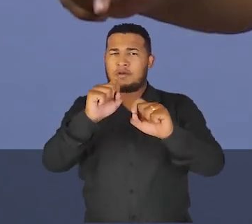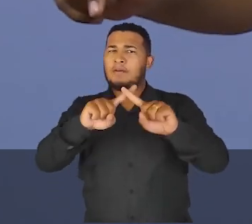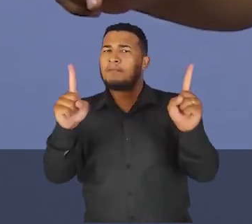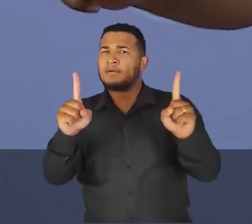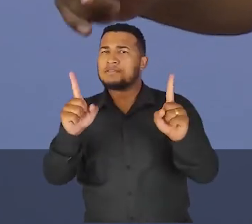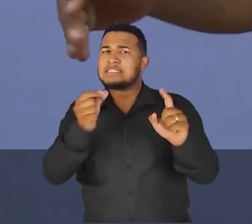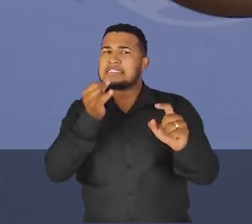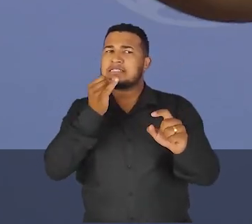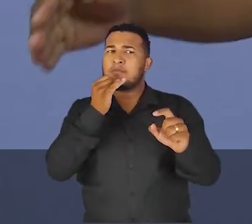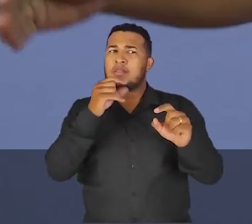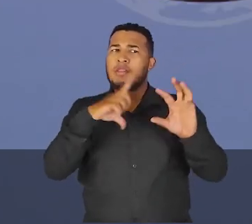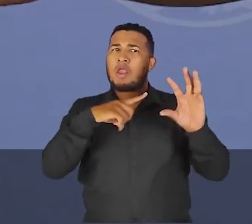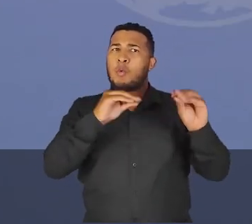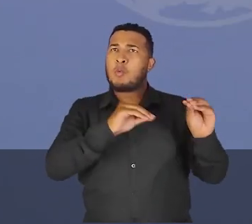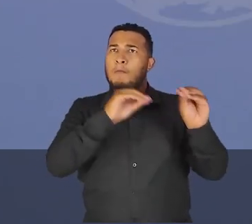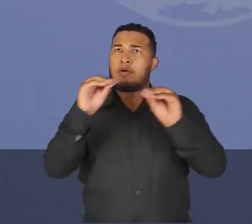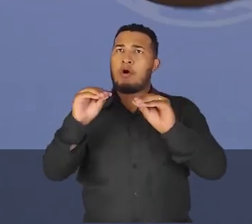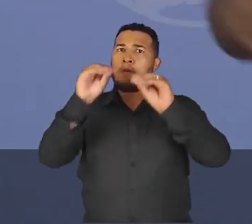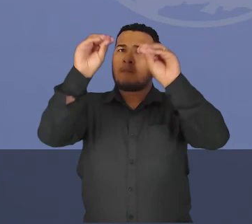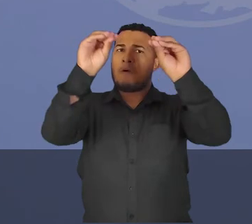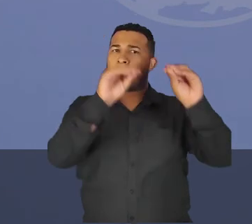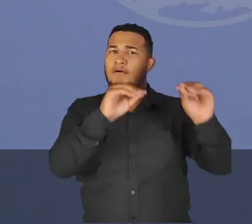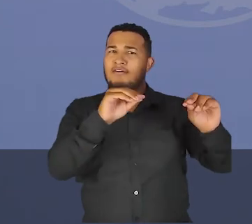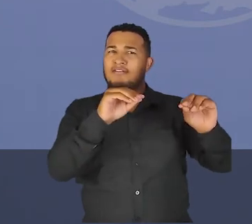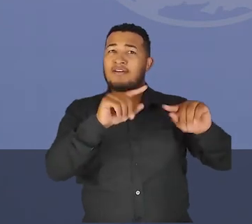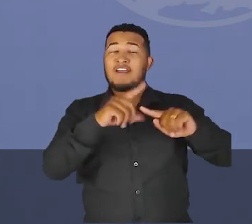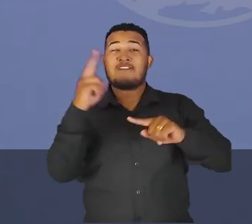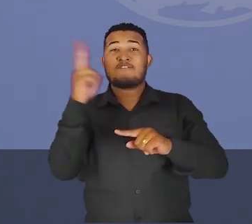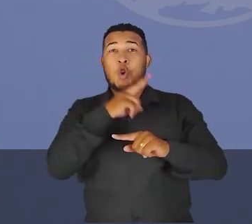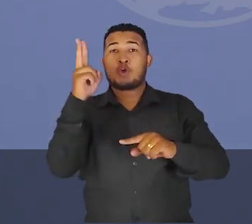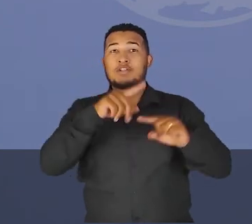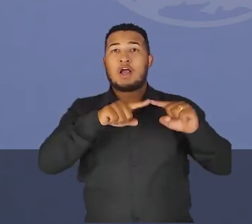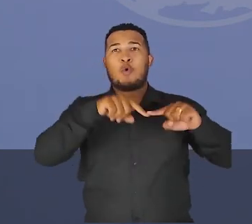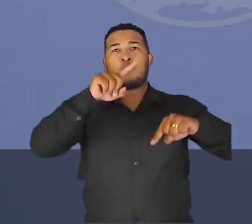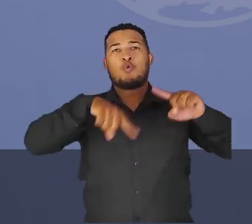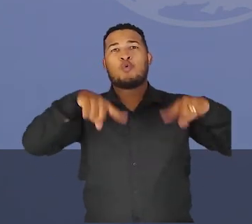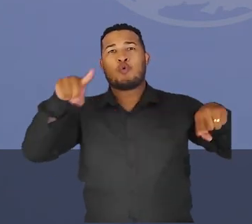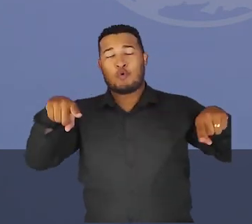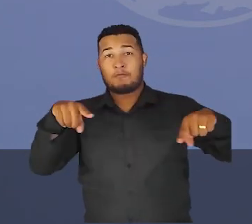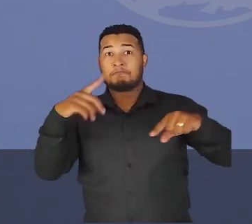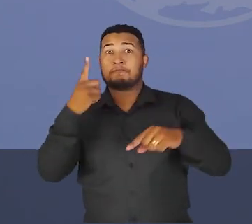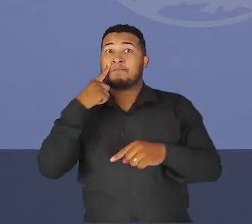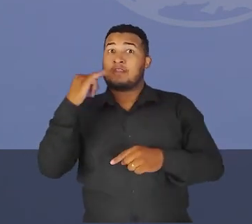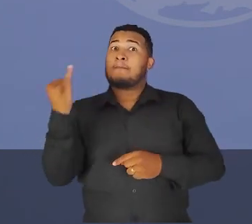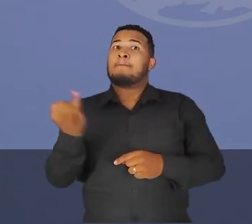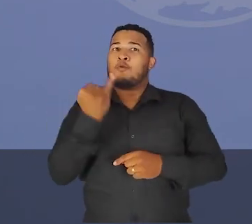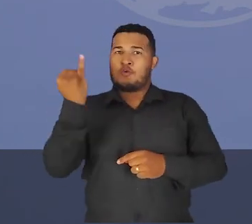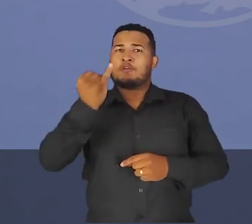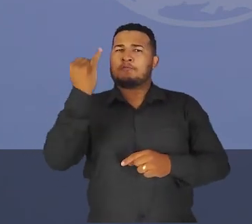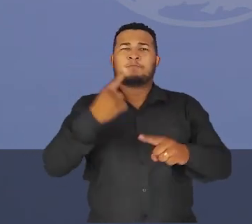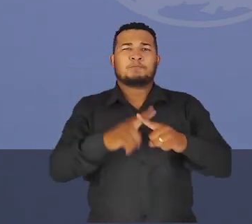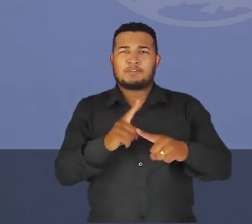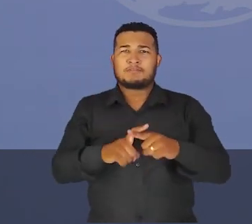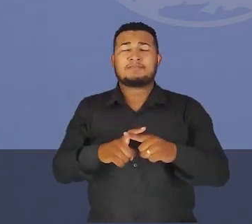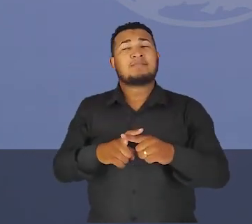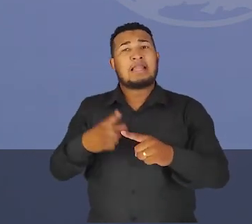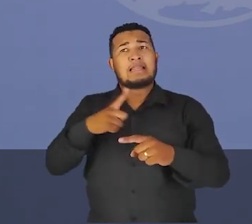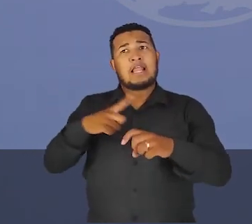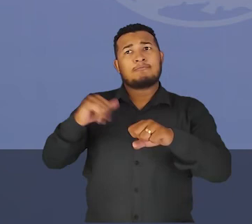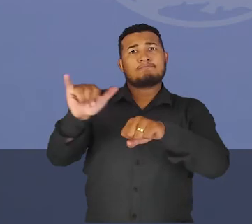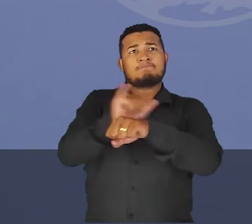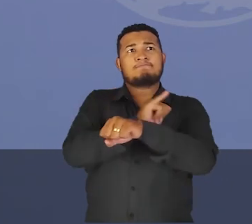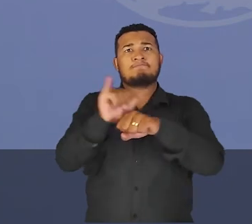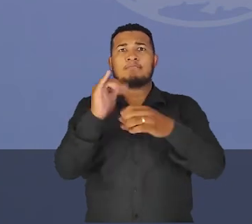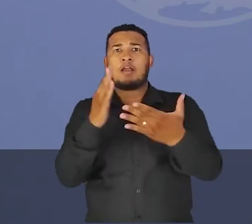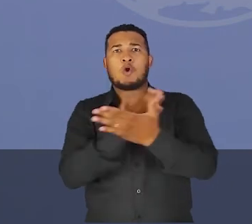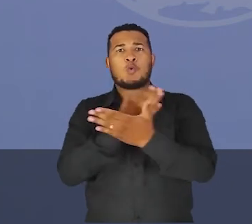se deslocando mudando de velocidade. Opa, isso é muito importante, porque nós vamos ter condições